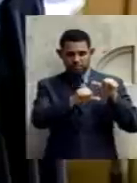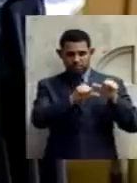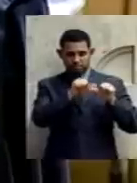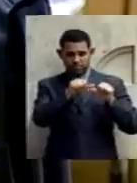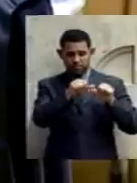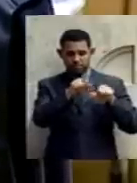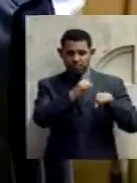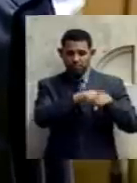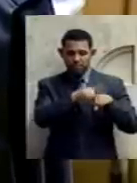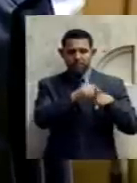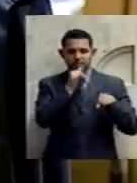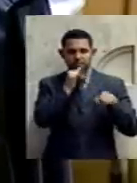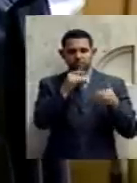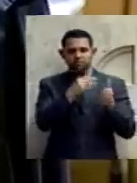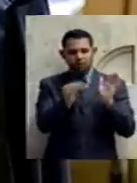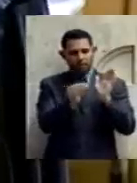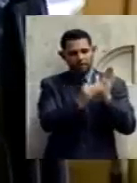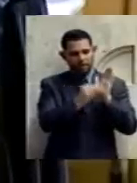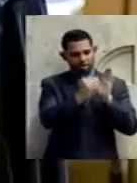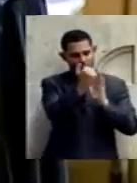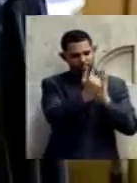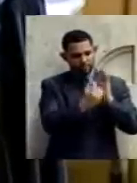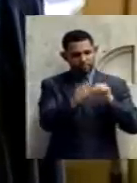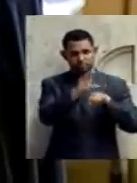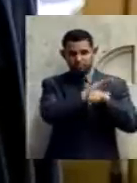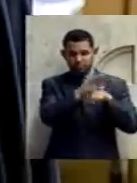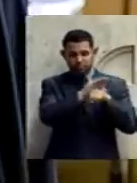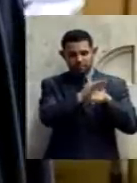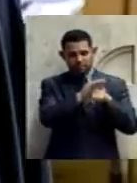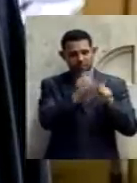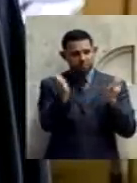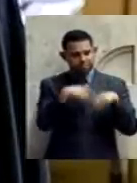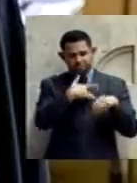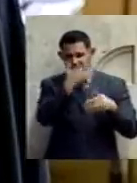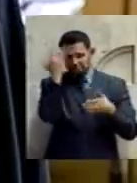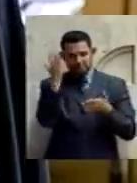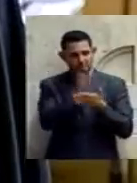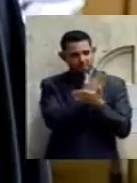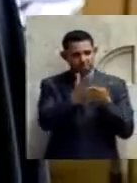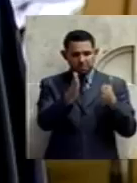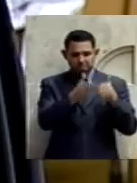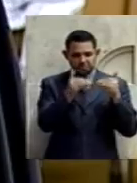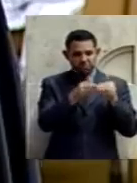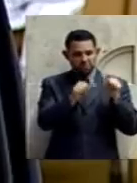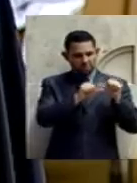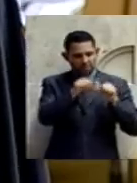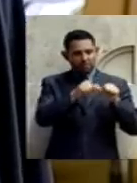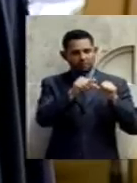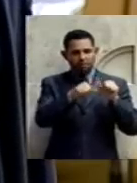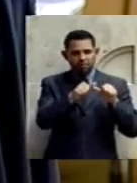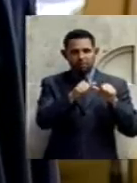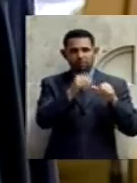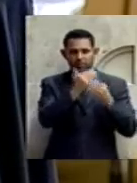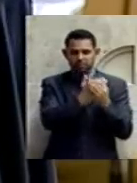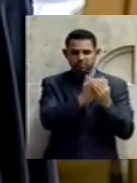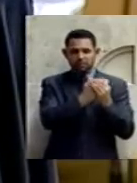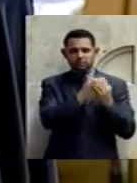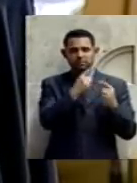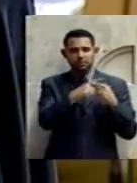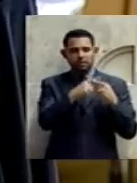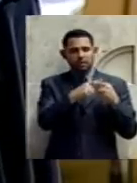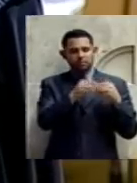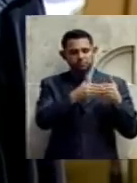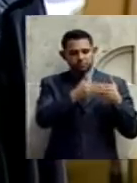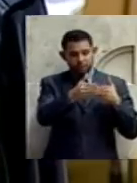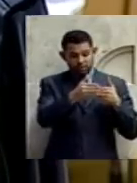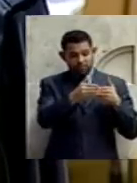recursal através de emendas à Constituição. Todo e qualquer instrumento restritivo à tutela